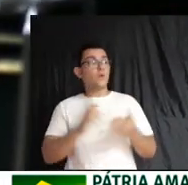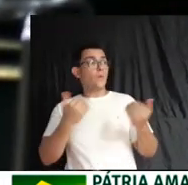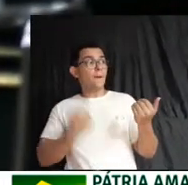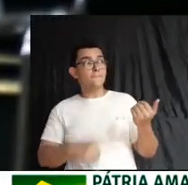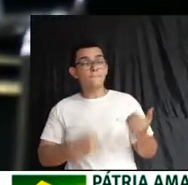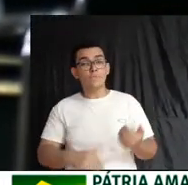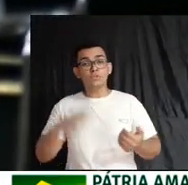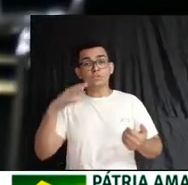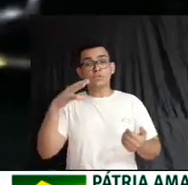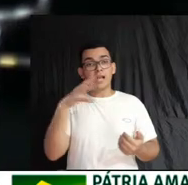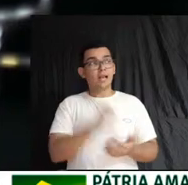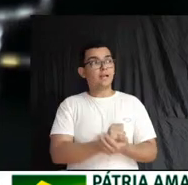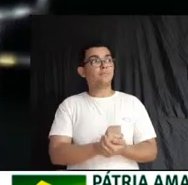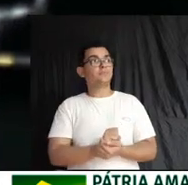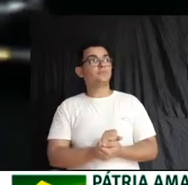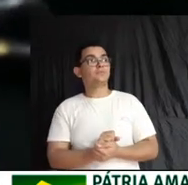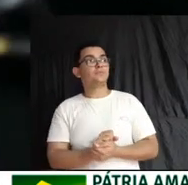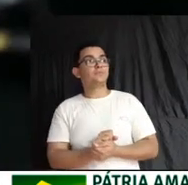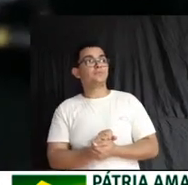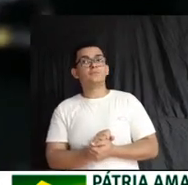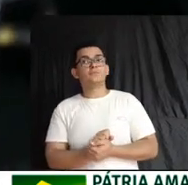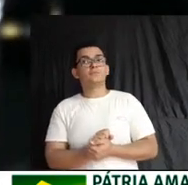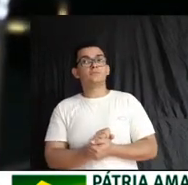é... Deixa eu ver, o que, que é?